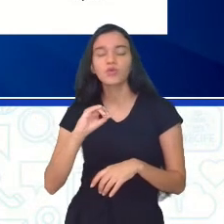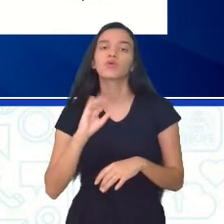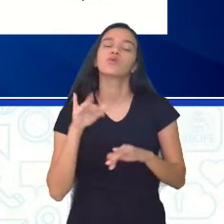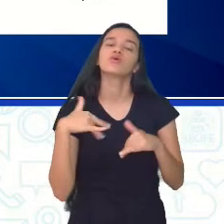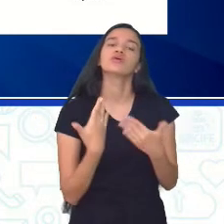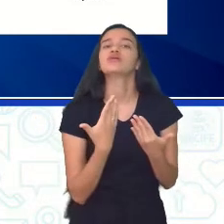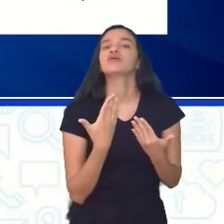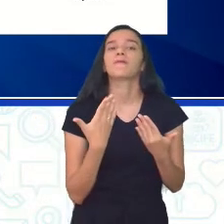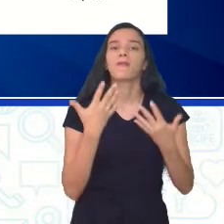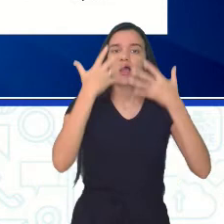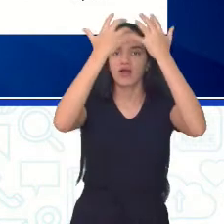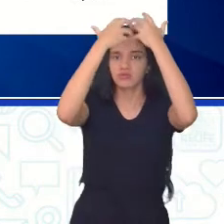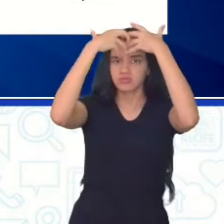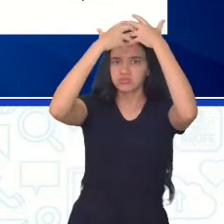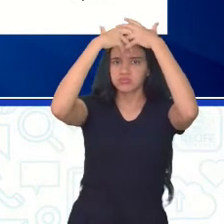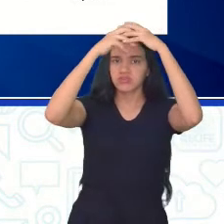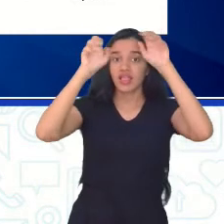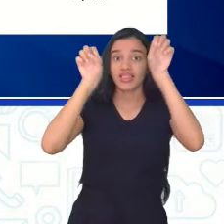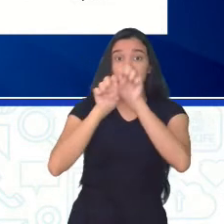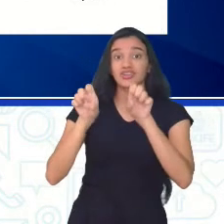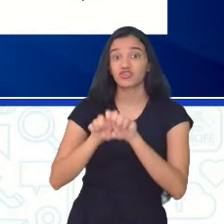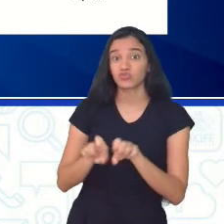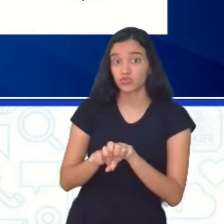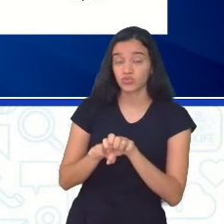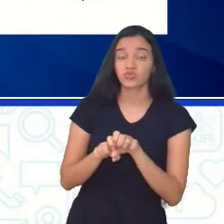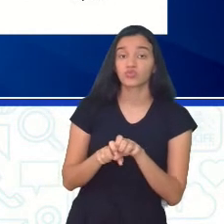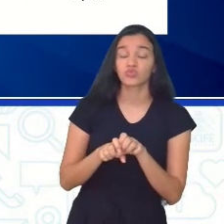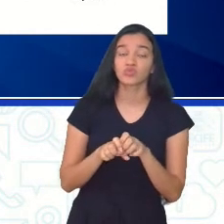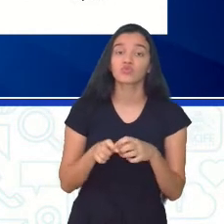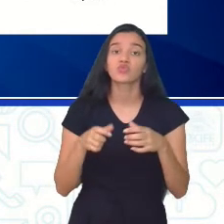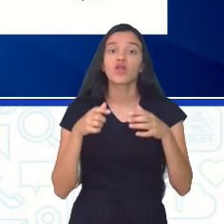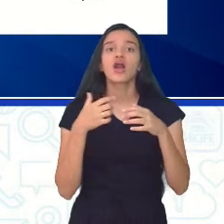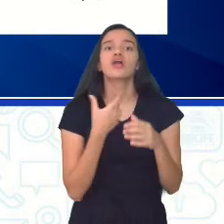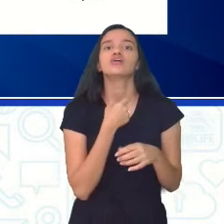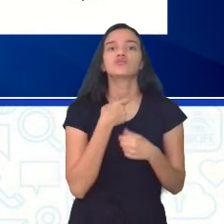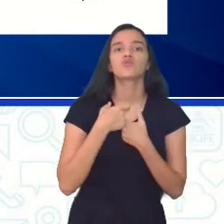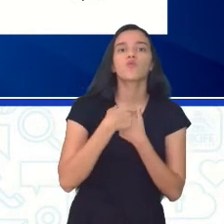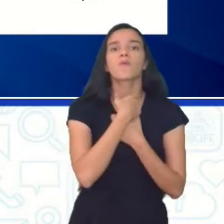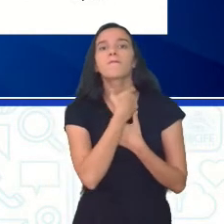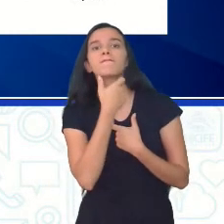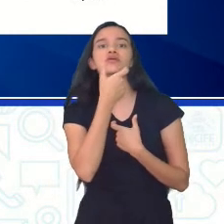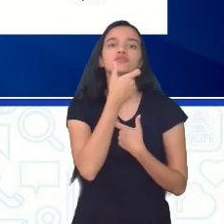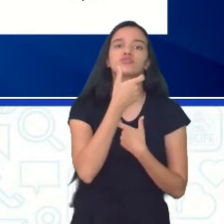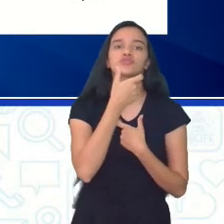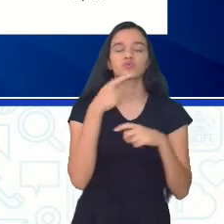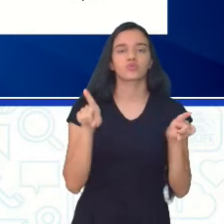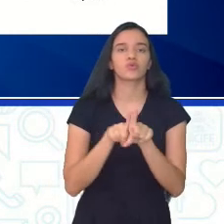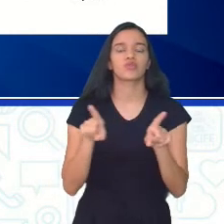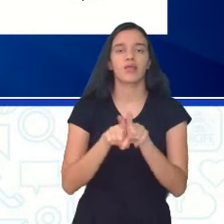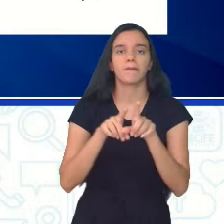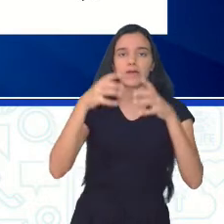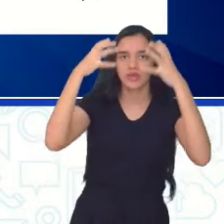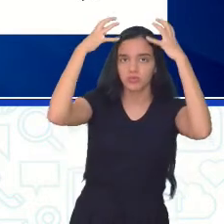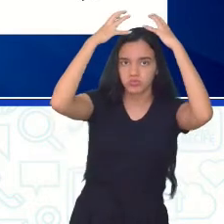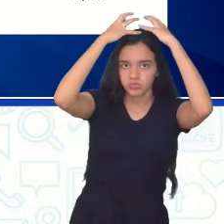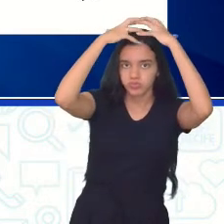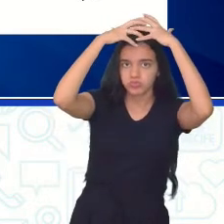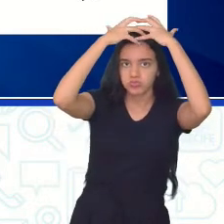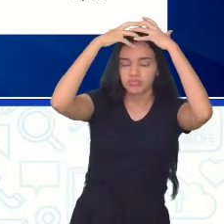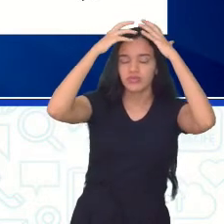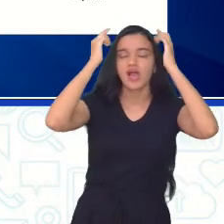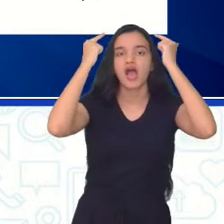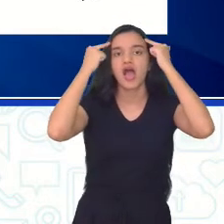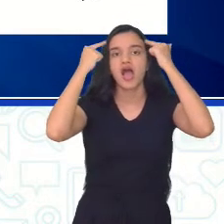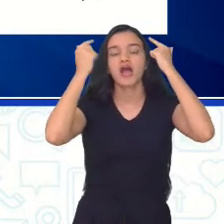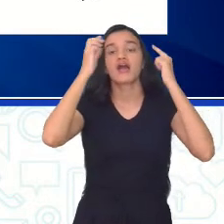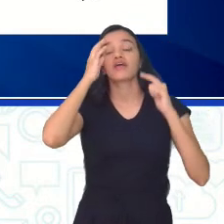inervam a estrutura da cabeça e do pescoço. É a partir dele que a gente vai ver aquela inervação falada no anterior. Então, vejam que